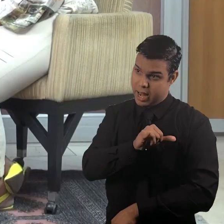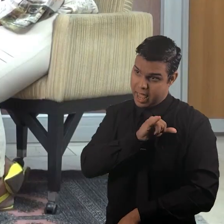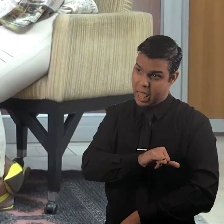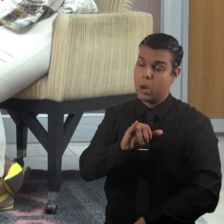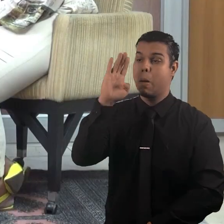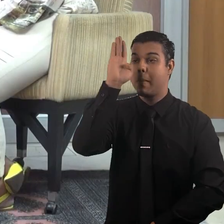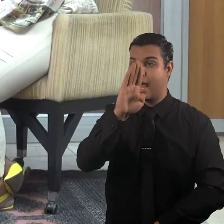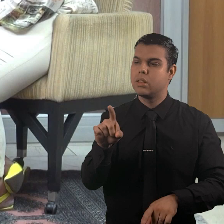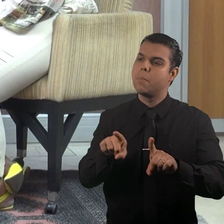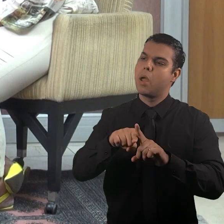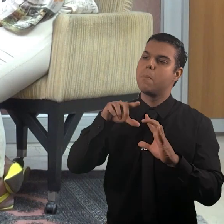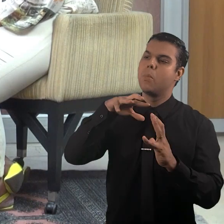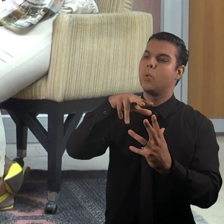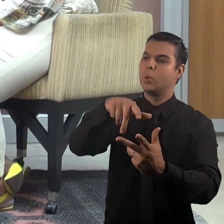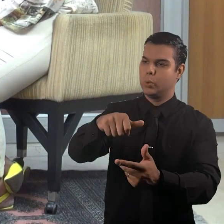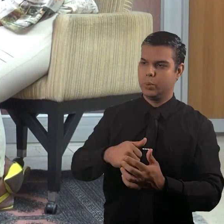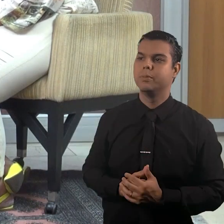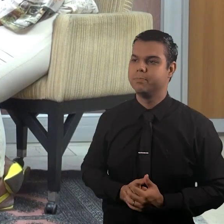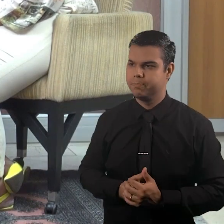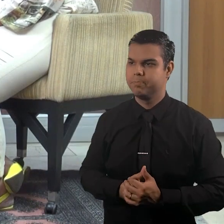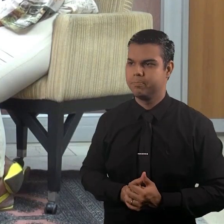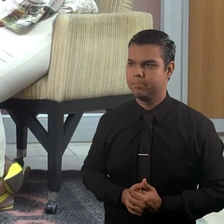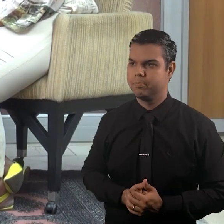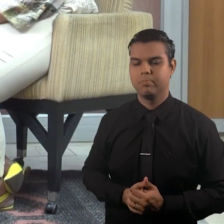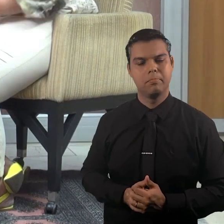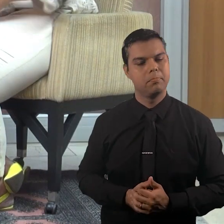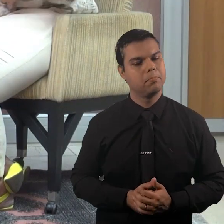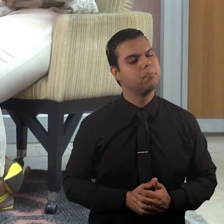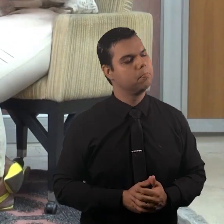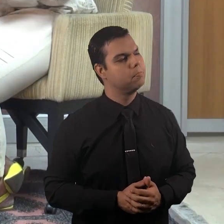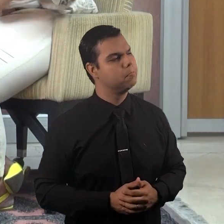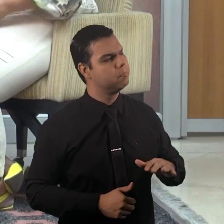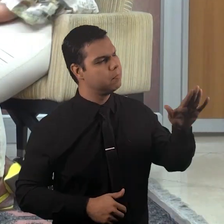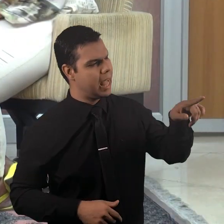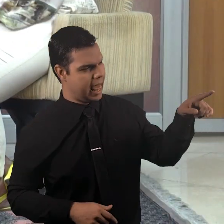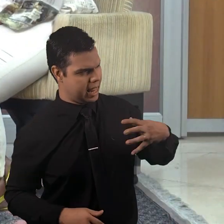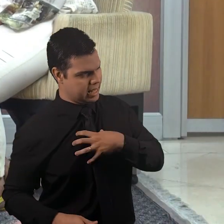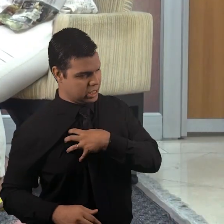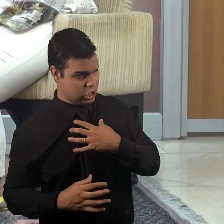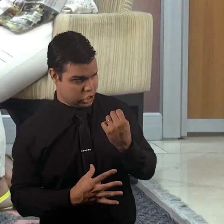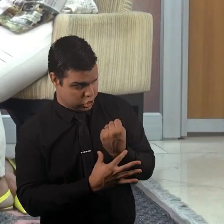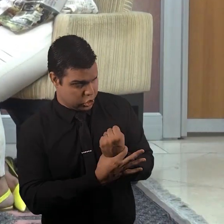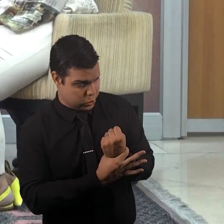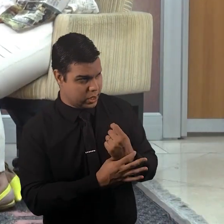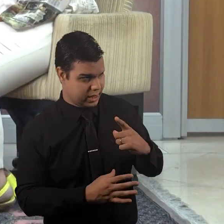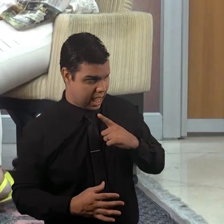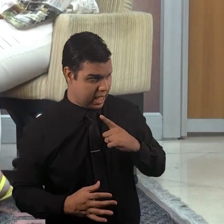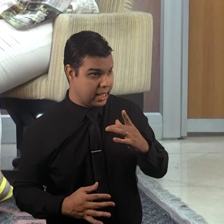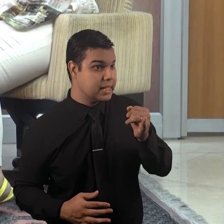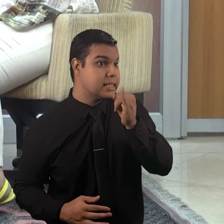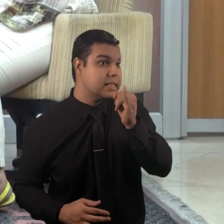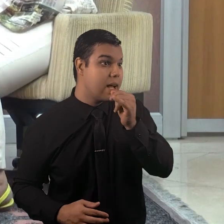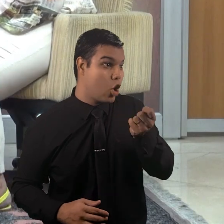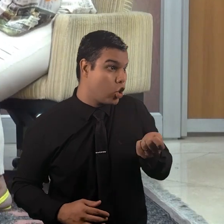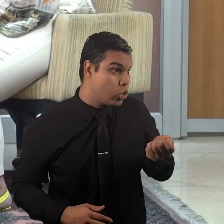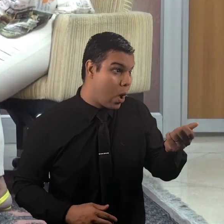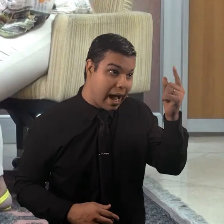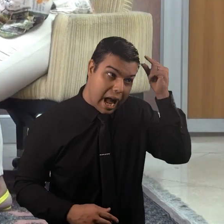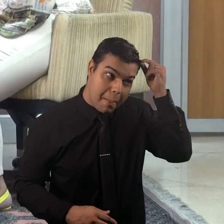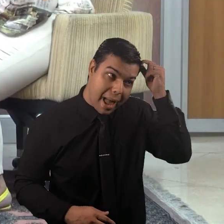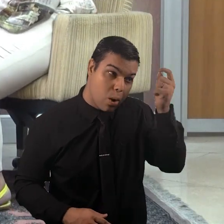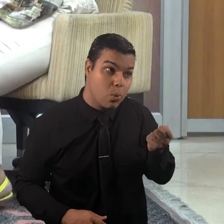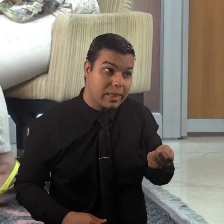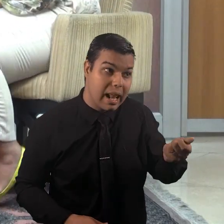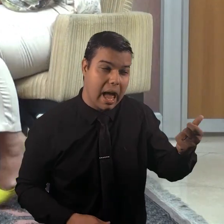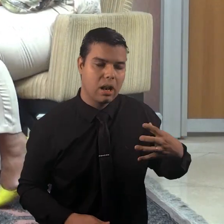Brasil e no mundo. Então, agora a pessoa que vai... tem intenção de doar, ela vai se sentir mais segura em doar o cabelo? Sabe que aquele cabelo